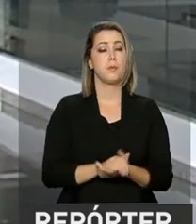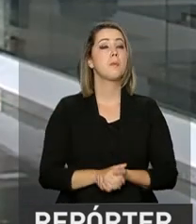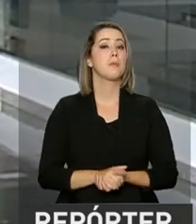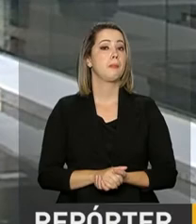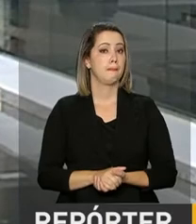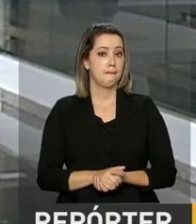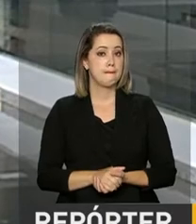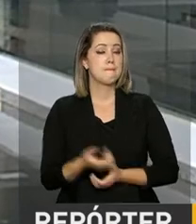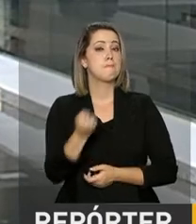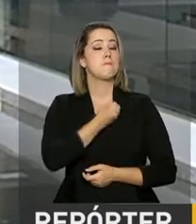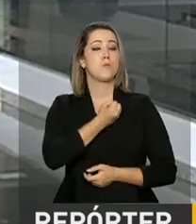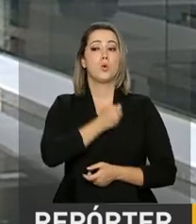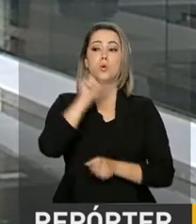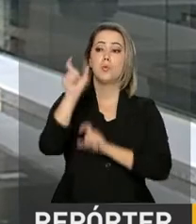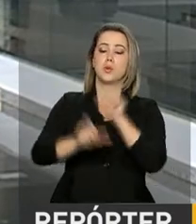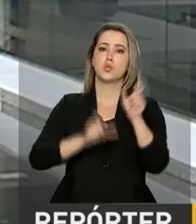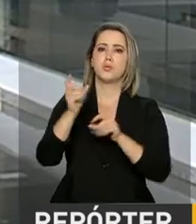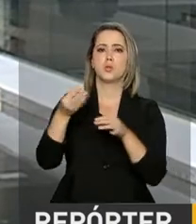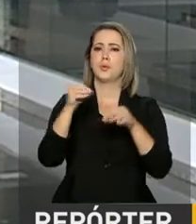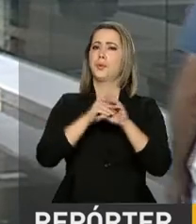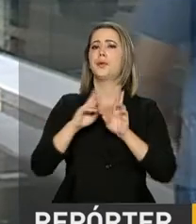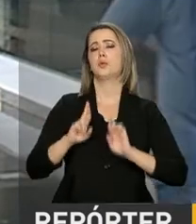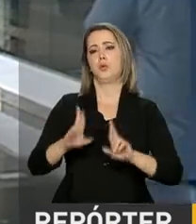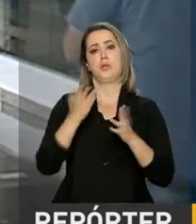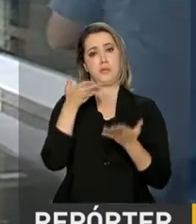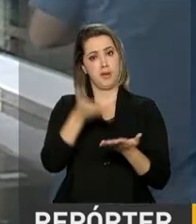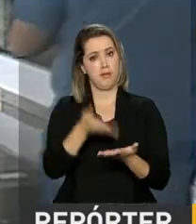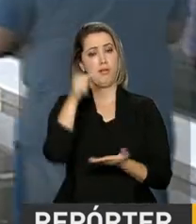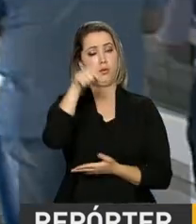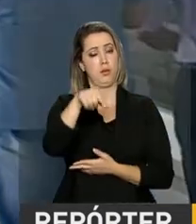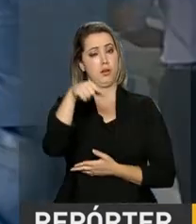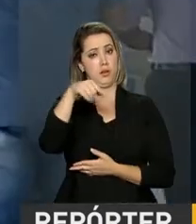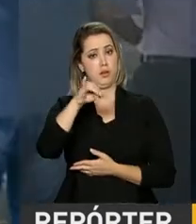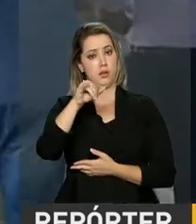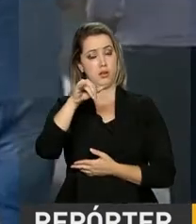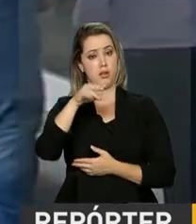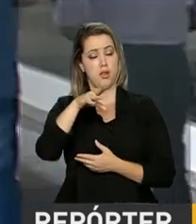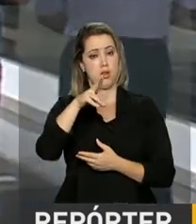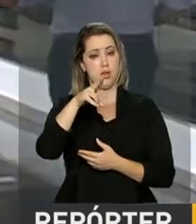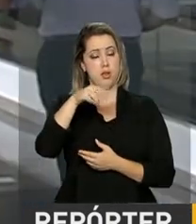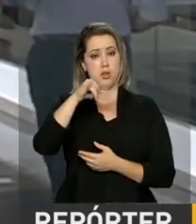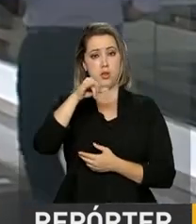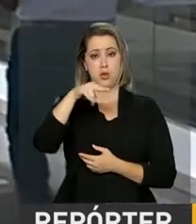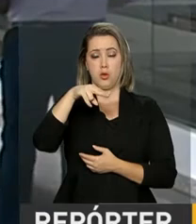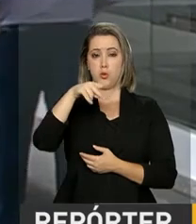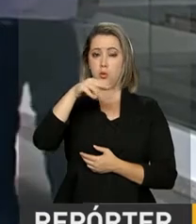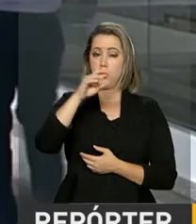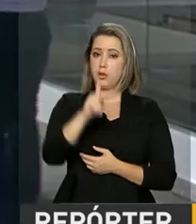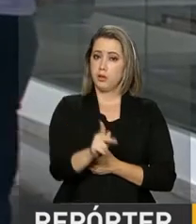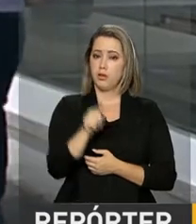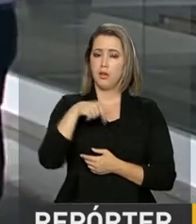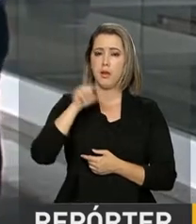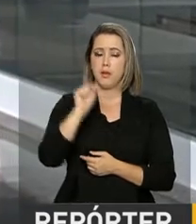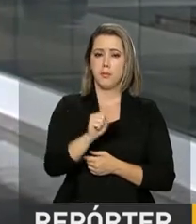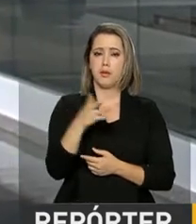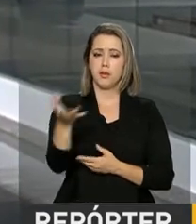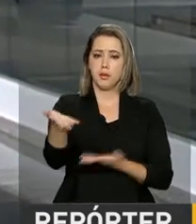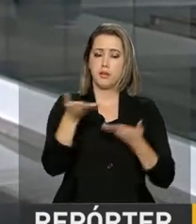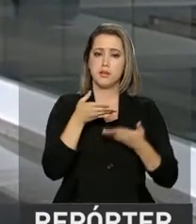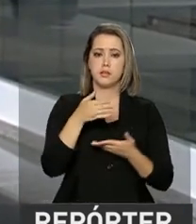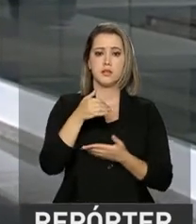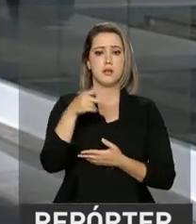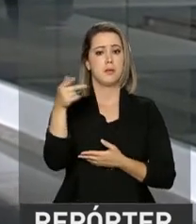o número de inscritos ficou dentro do esperado aqui pelo inep que era receber sete milhões e meio de inscrições